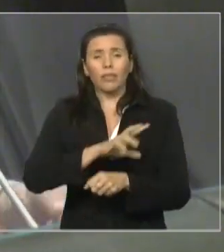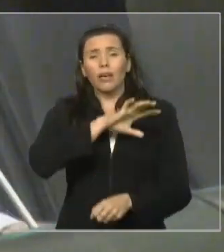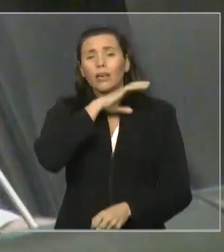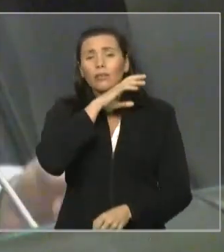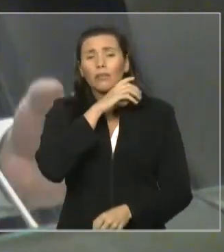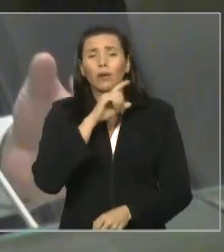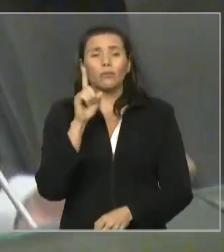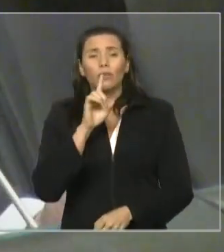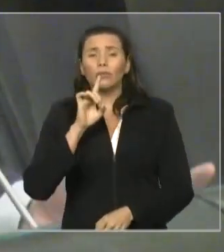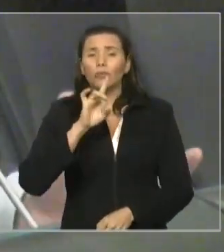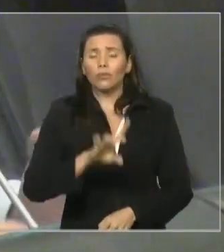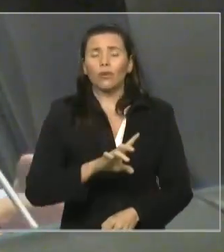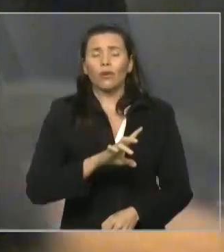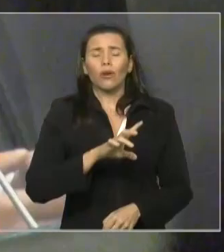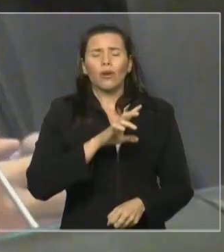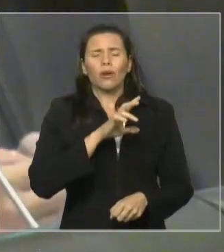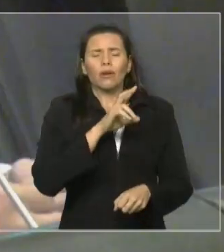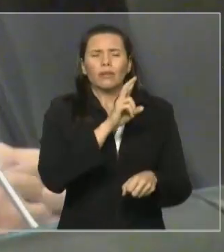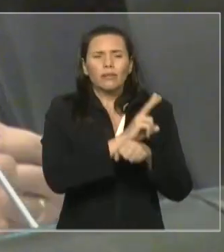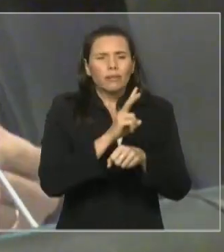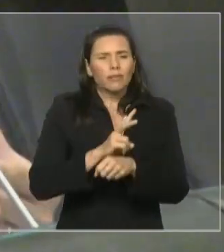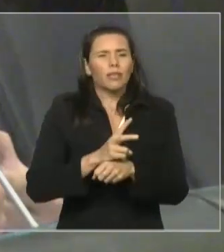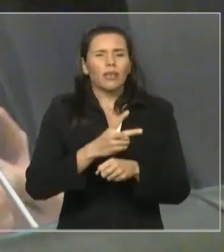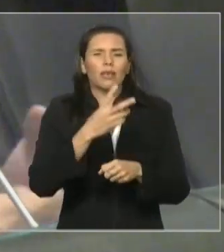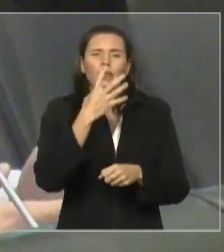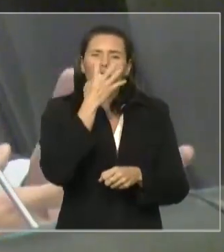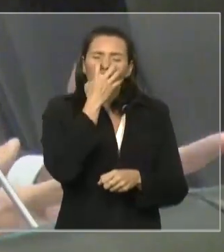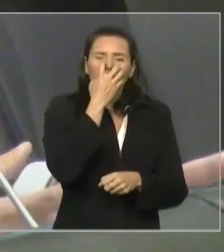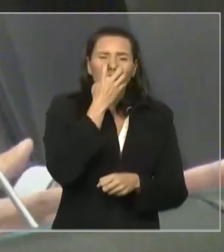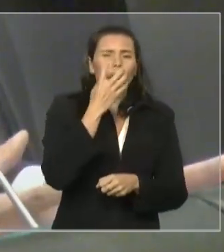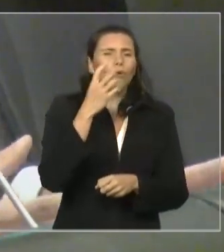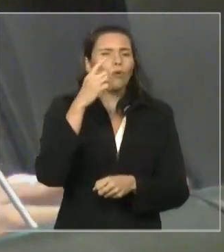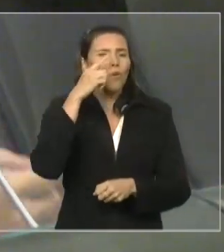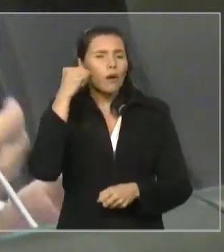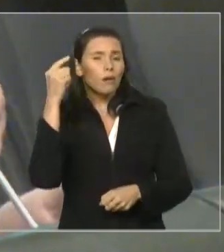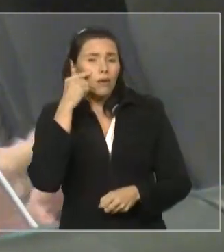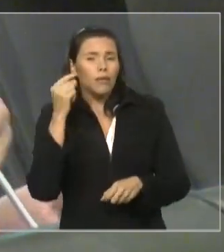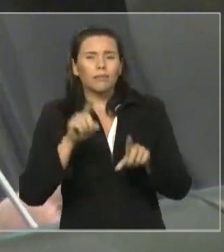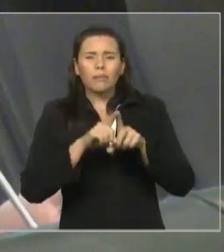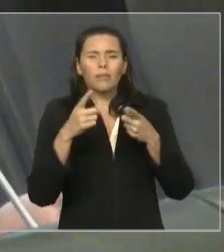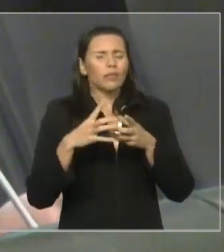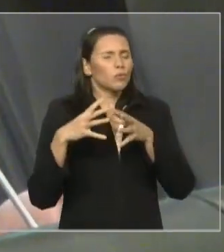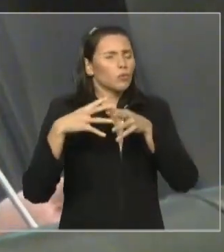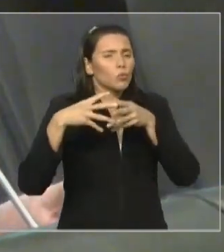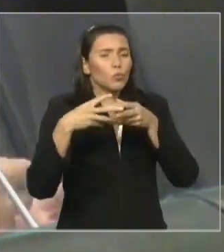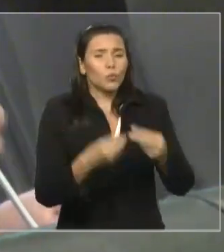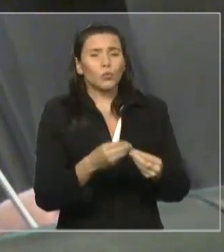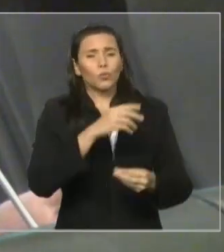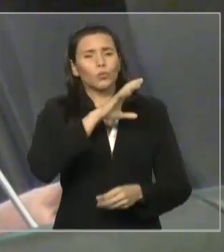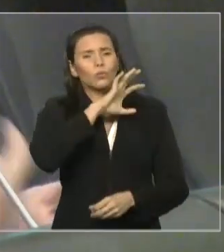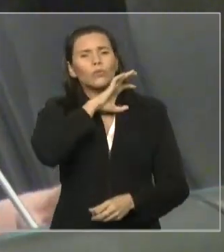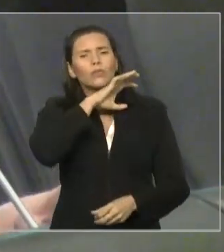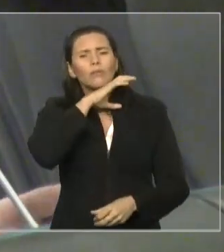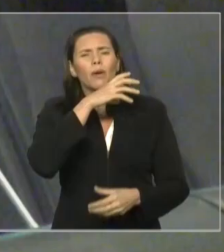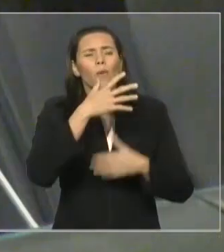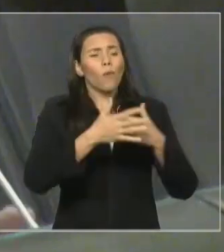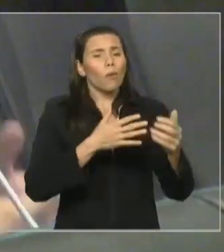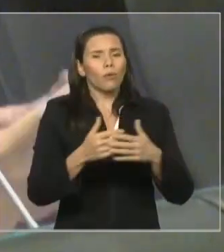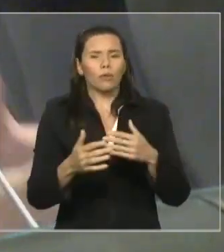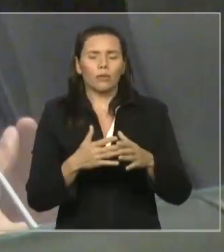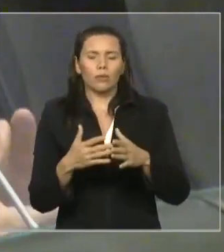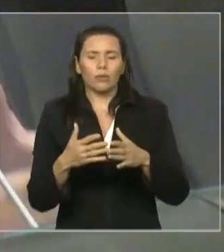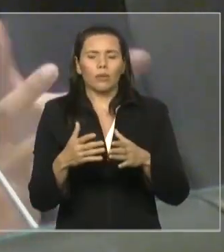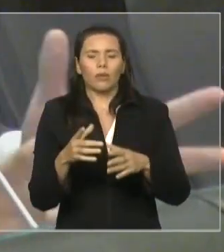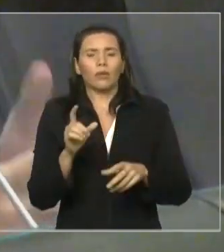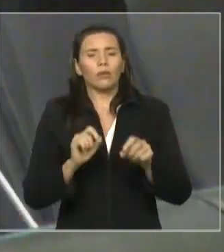apenas defesa de pet. A gente tem que realmente olhar para a causa animal como um todo, principalmente na questão do equilíbrio do